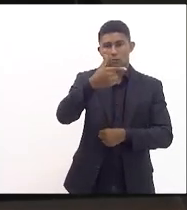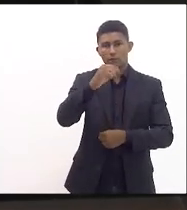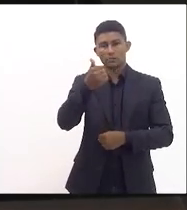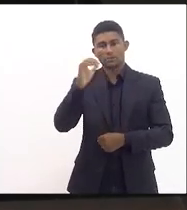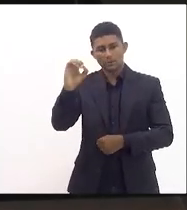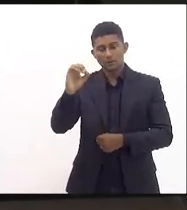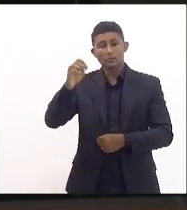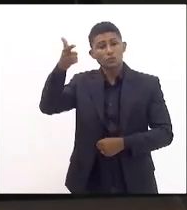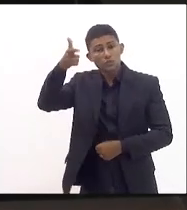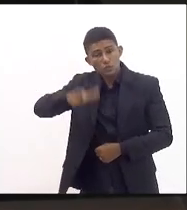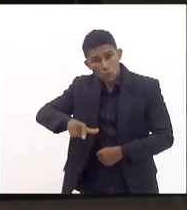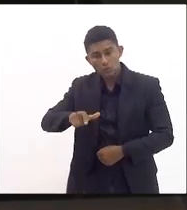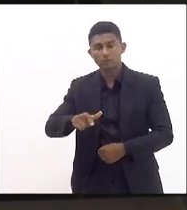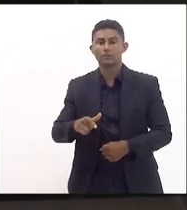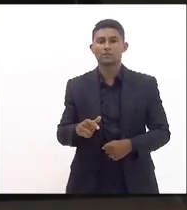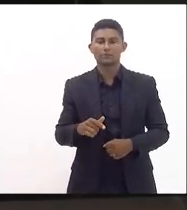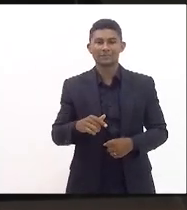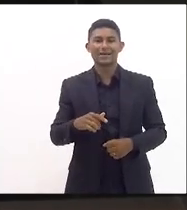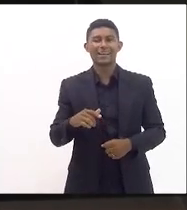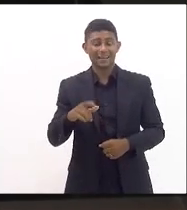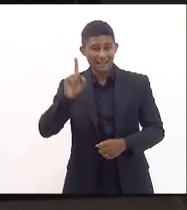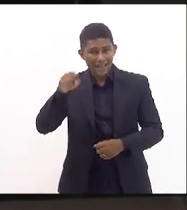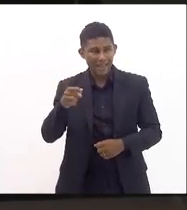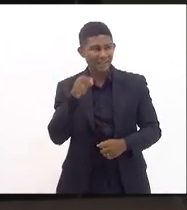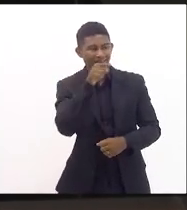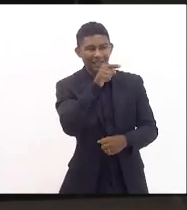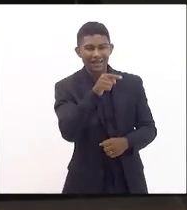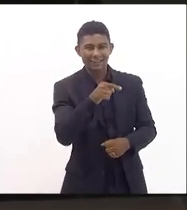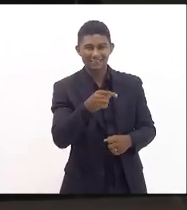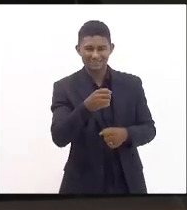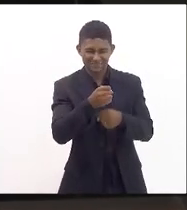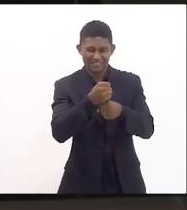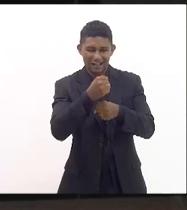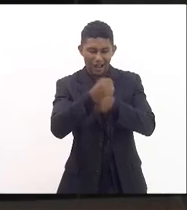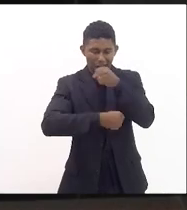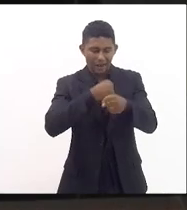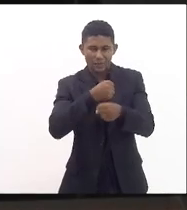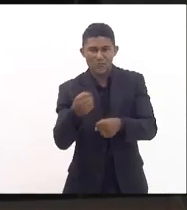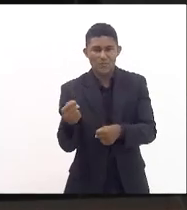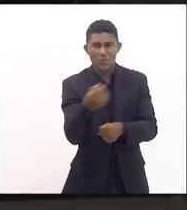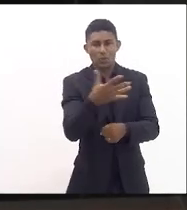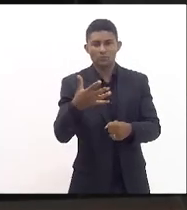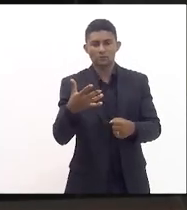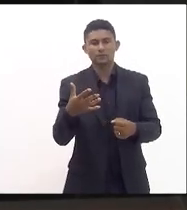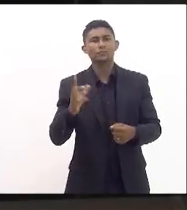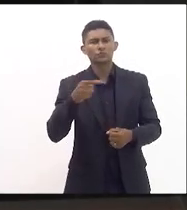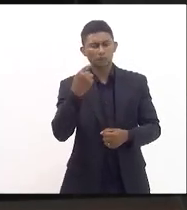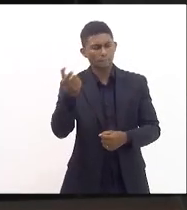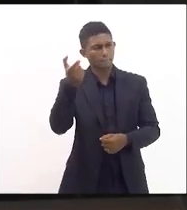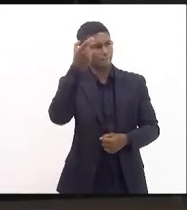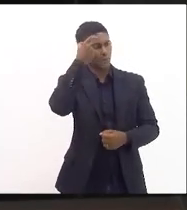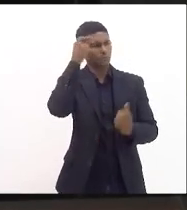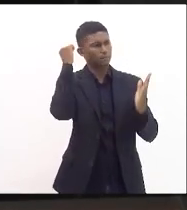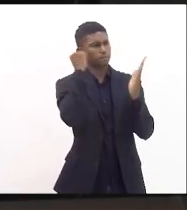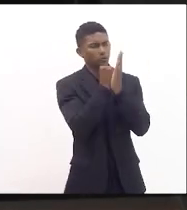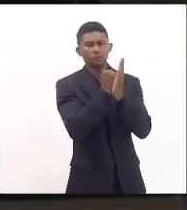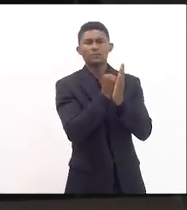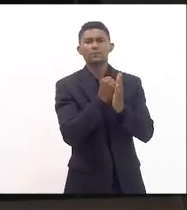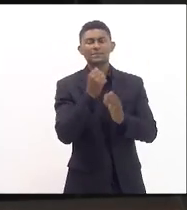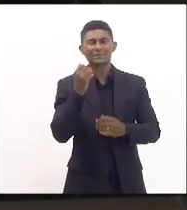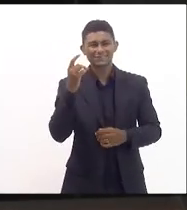desta vez no Réveillon, e todos nós temos na memória marcada exatamente a